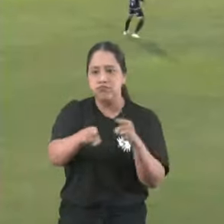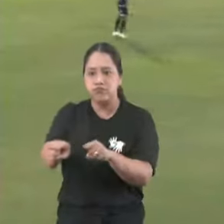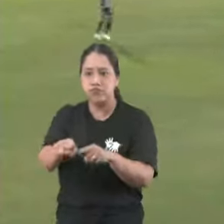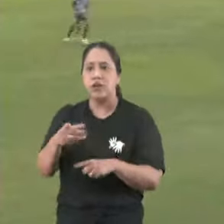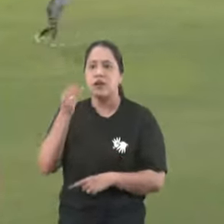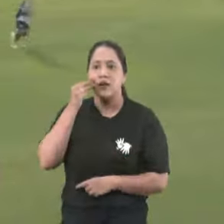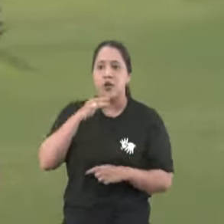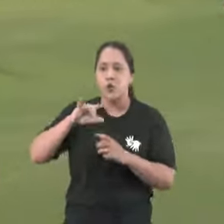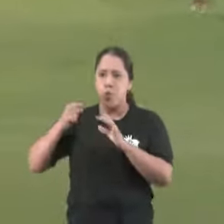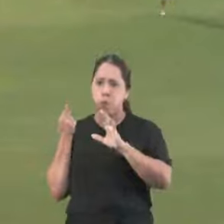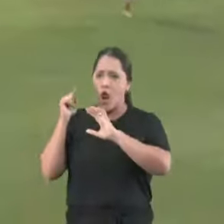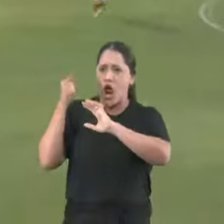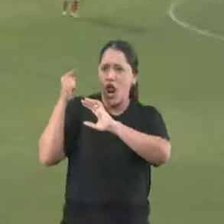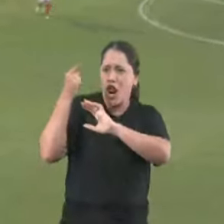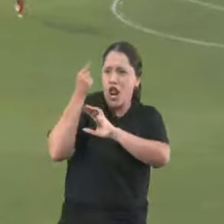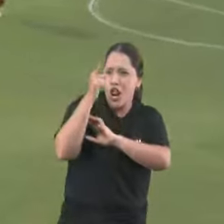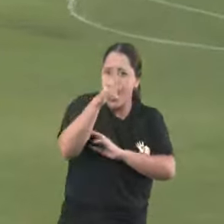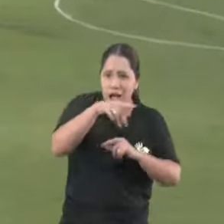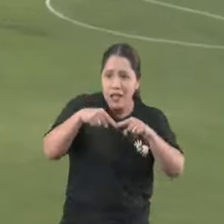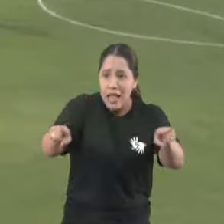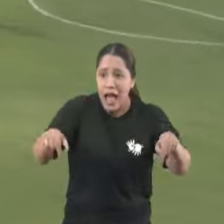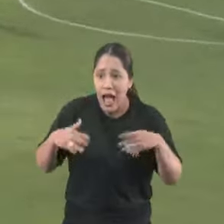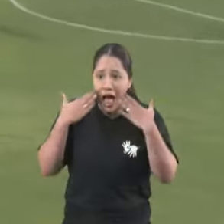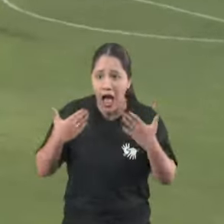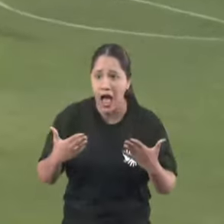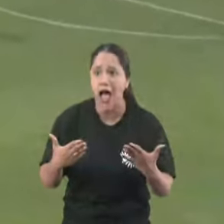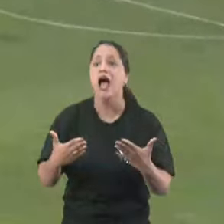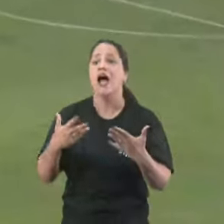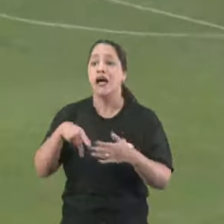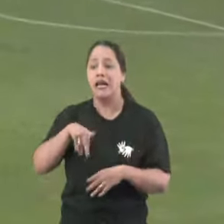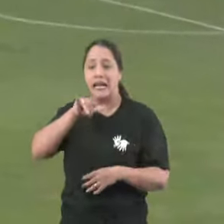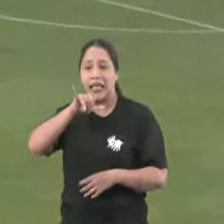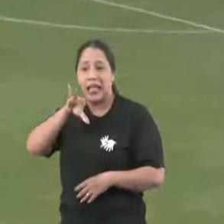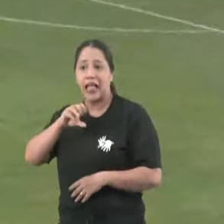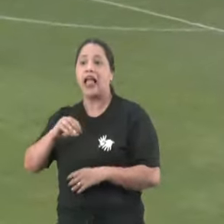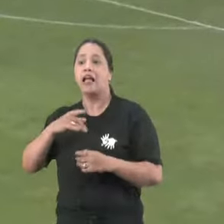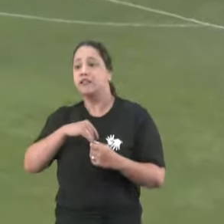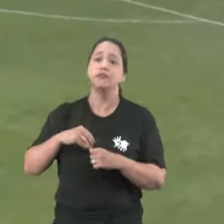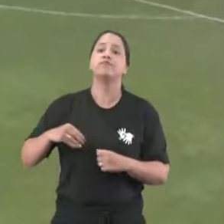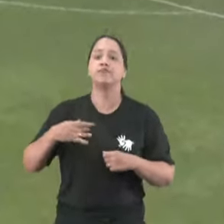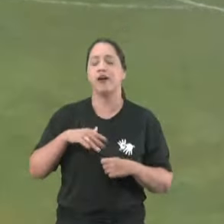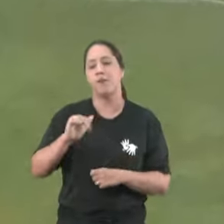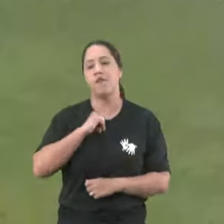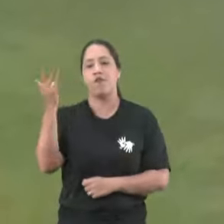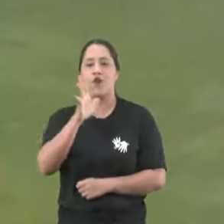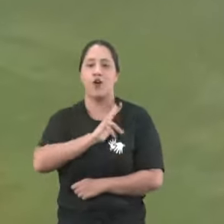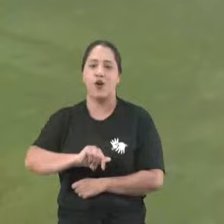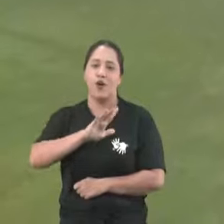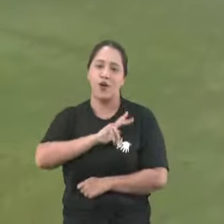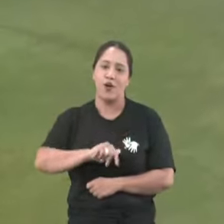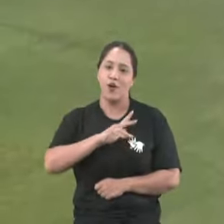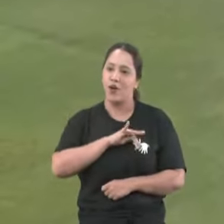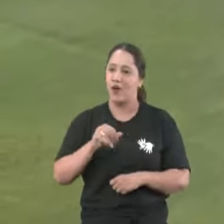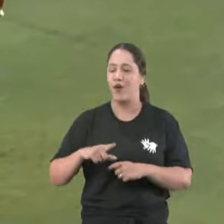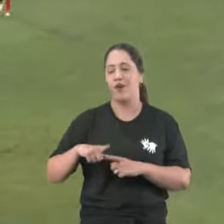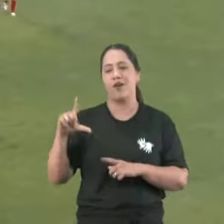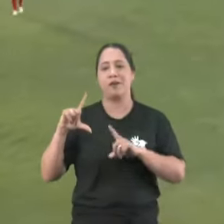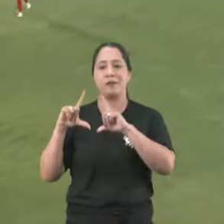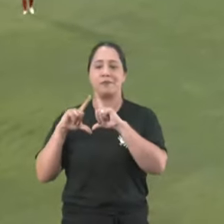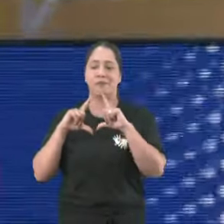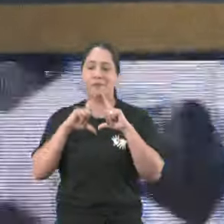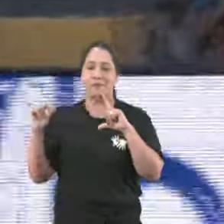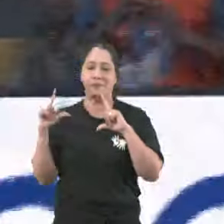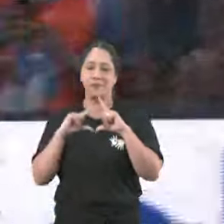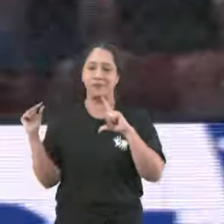João Cabral sacudiu na área. Kellyton subiu, se enroscou com Formiga. Formiga, por último, não quis saber de